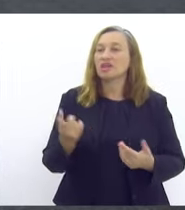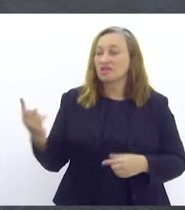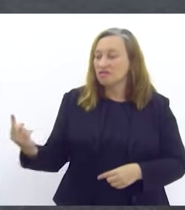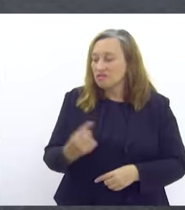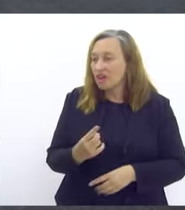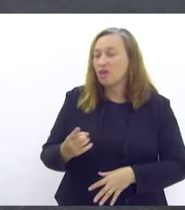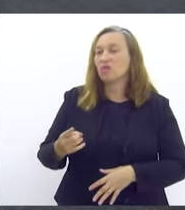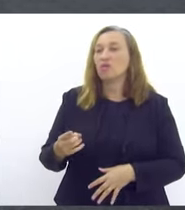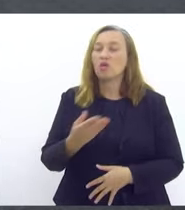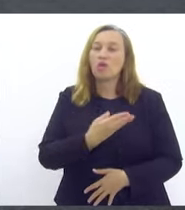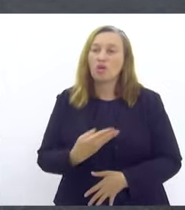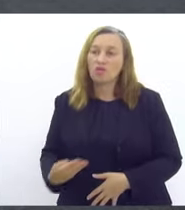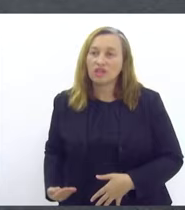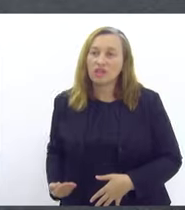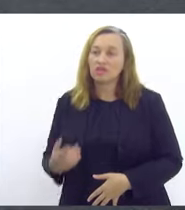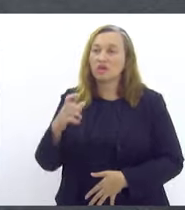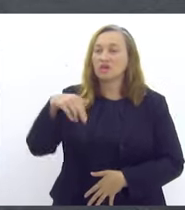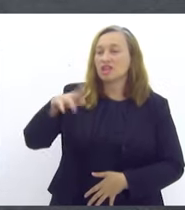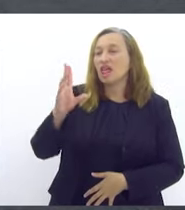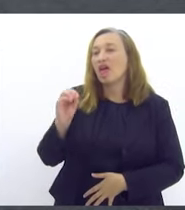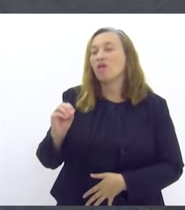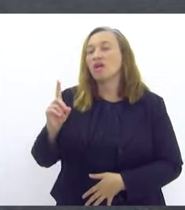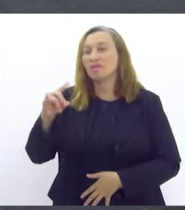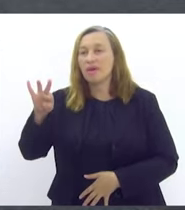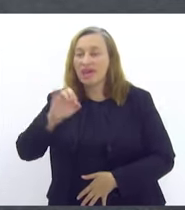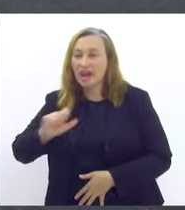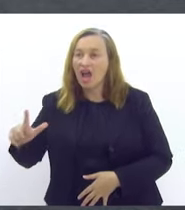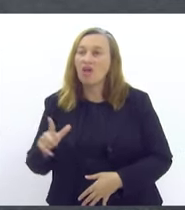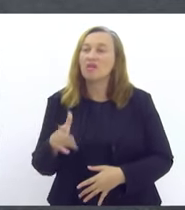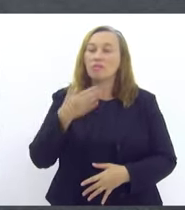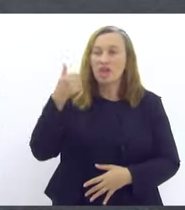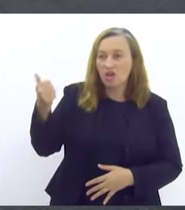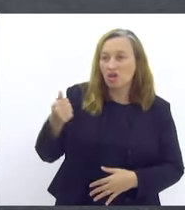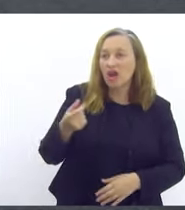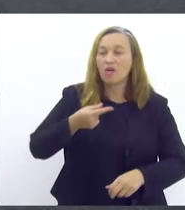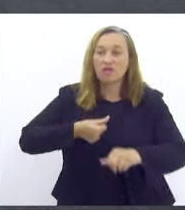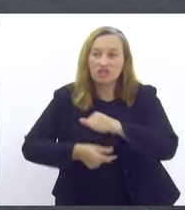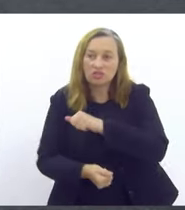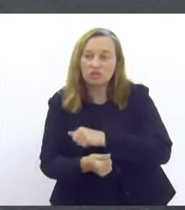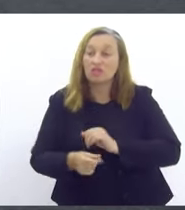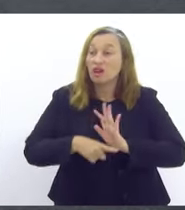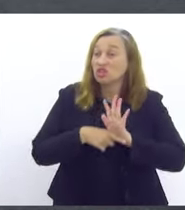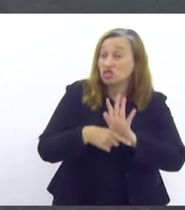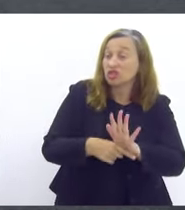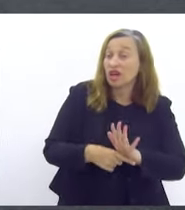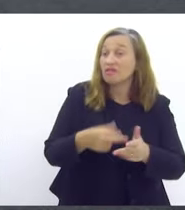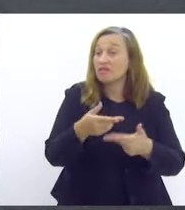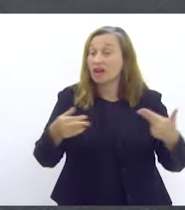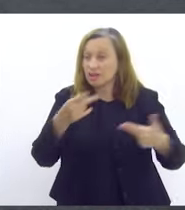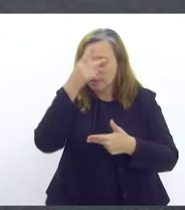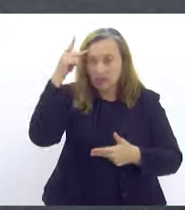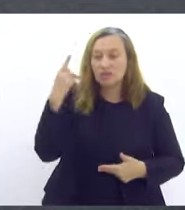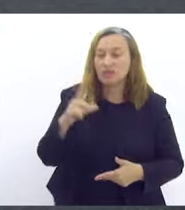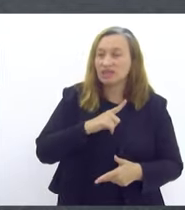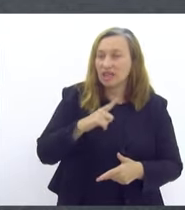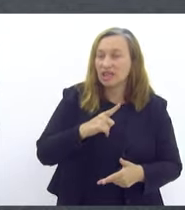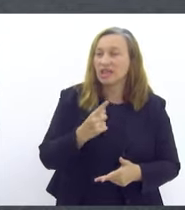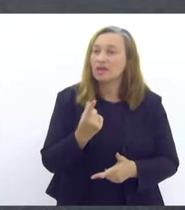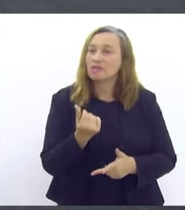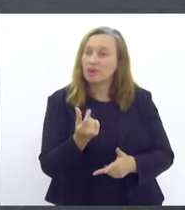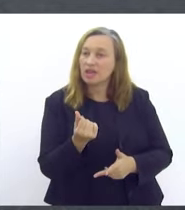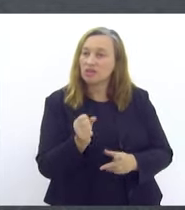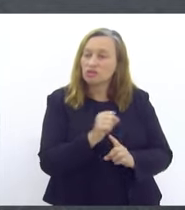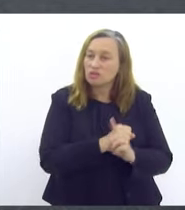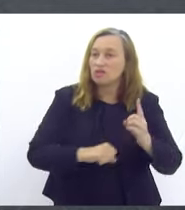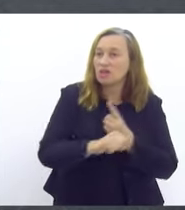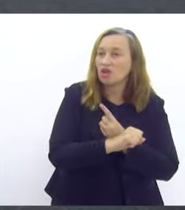caminho neoliberal, dizendo que vai melhorar o investimento, que vai atender mais pessoas, que vai ter tarifa social e, no final, some com